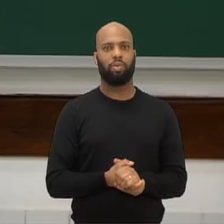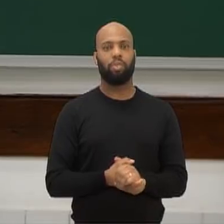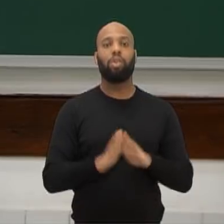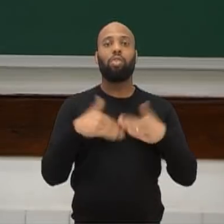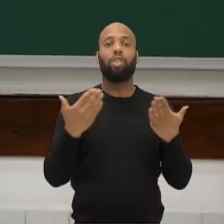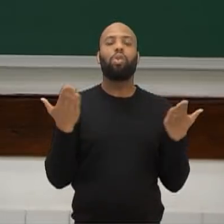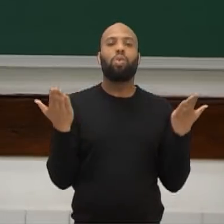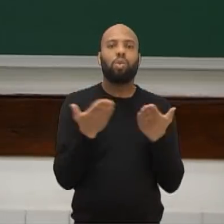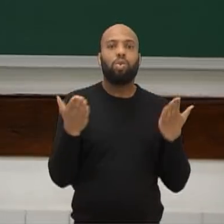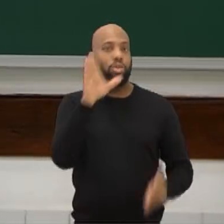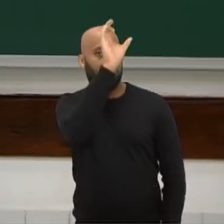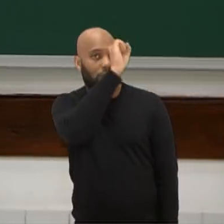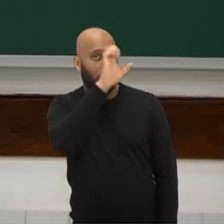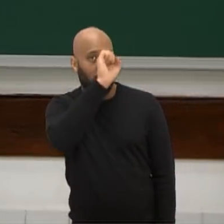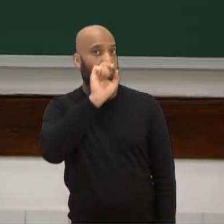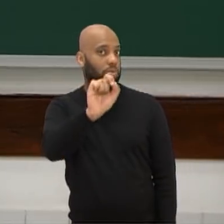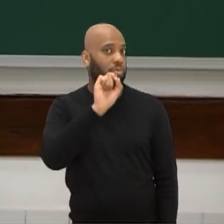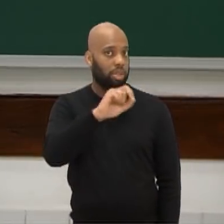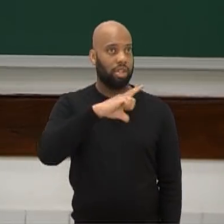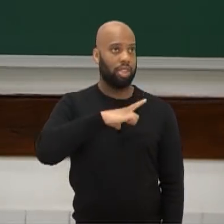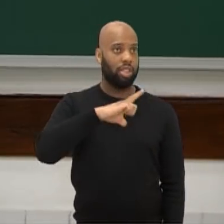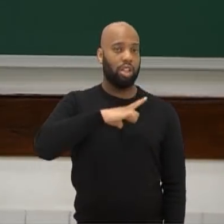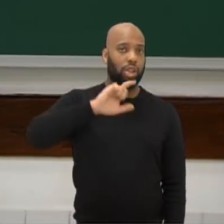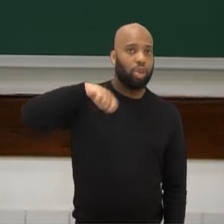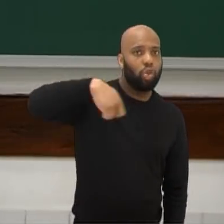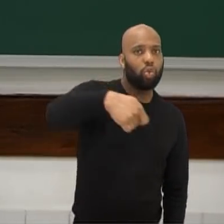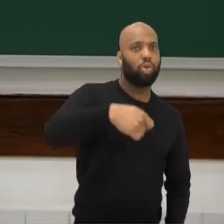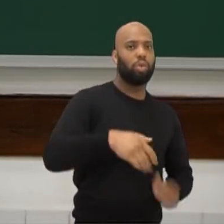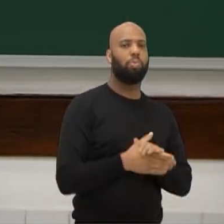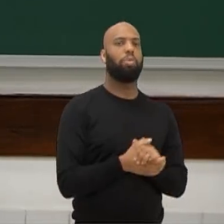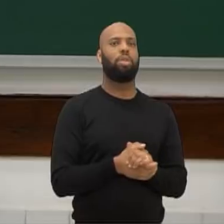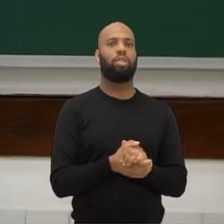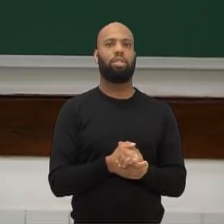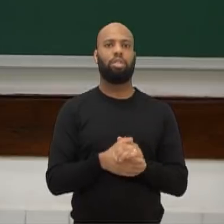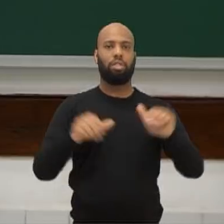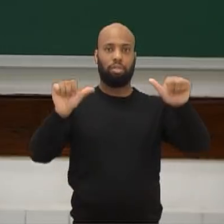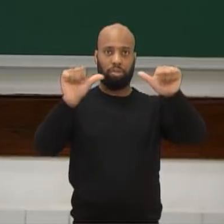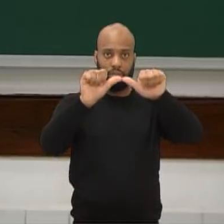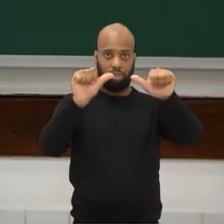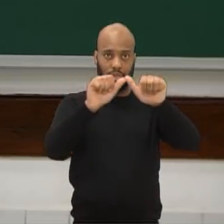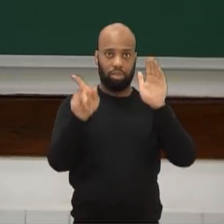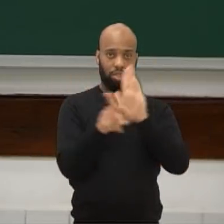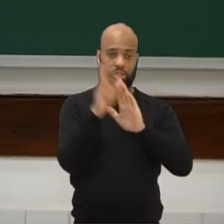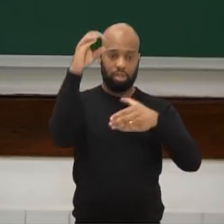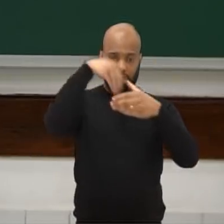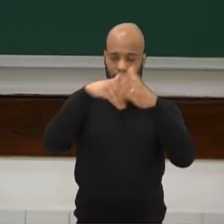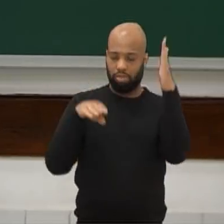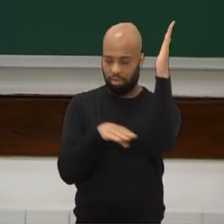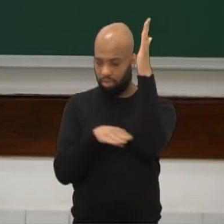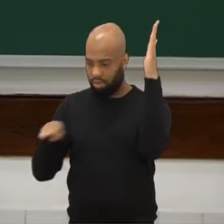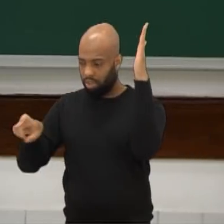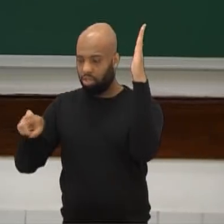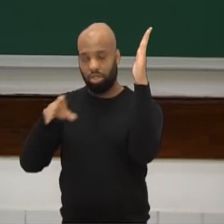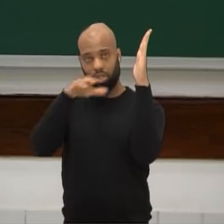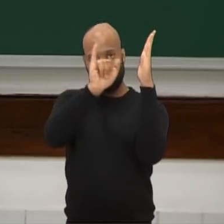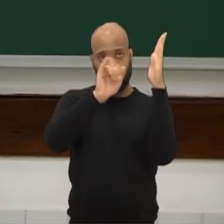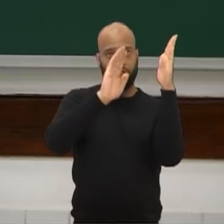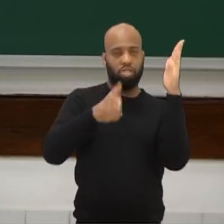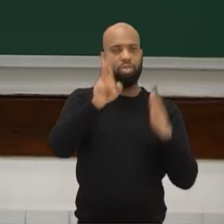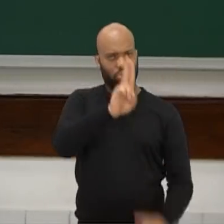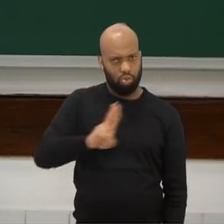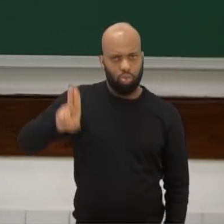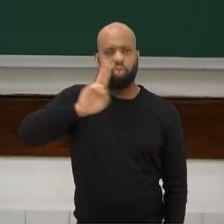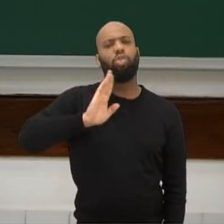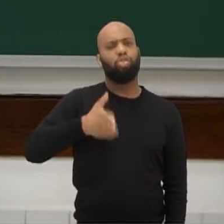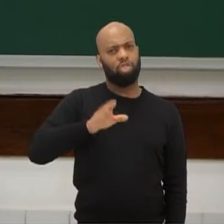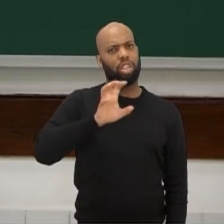Então, nesta aula de hoje, nós falamos sobre simetria no plano cartesiano. A gente já está utilizando há bastante